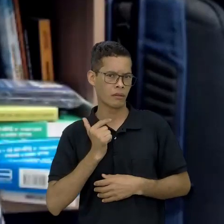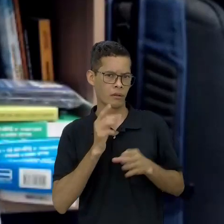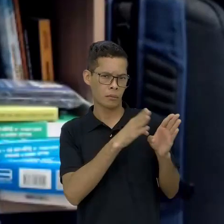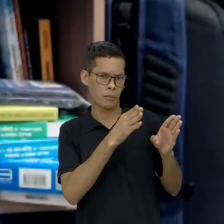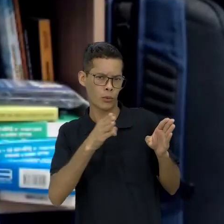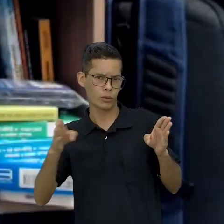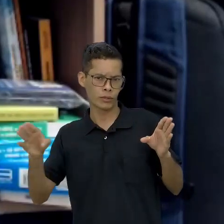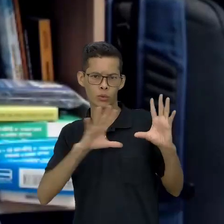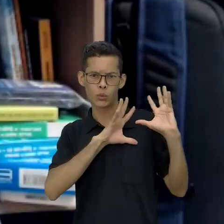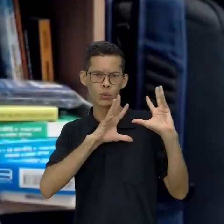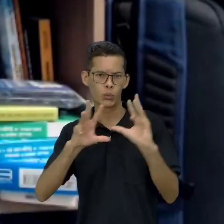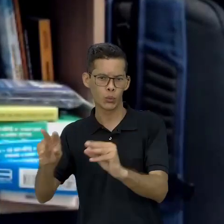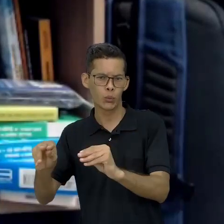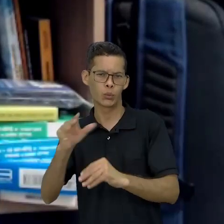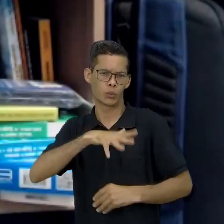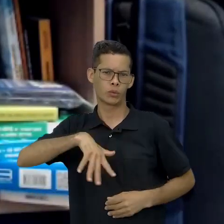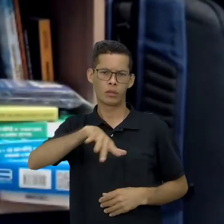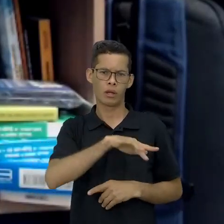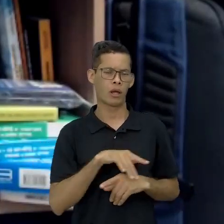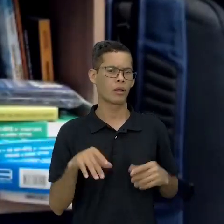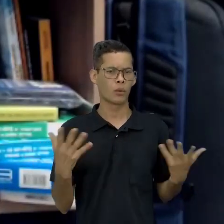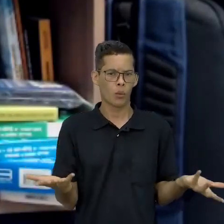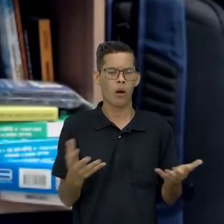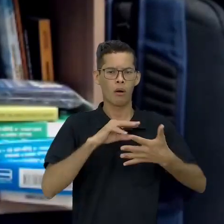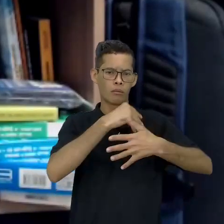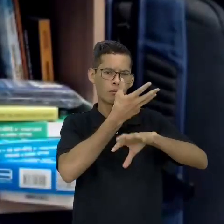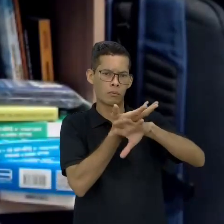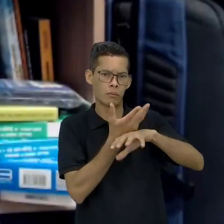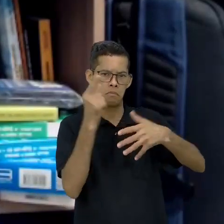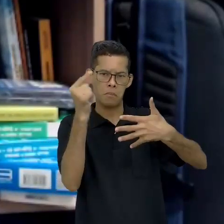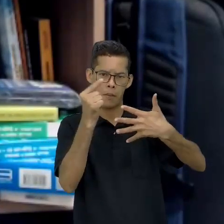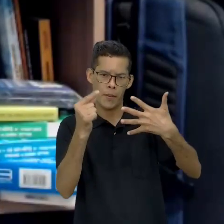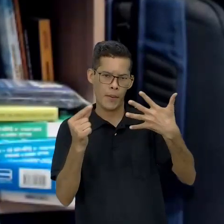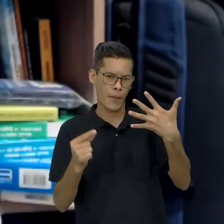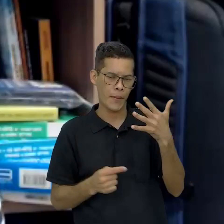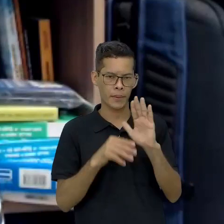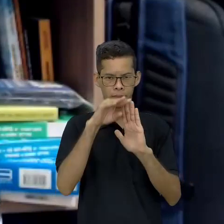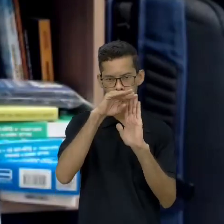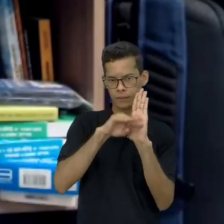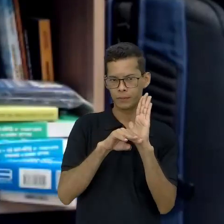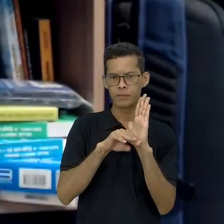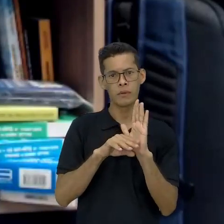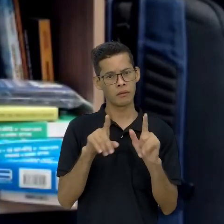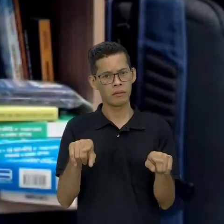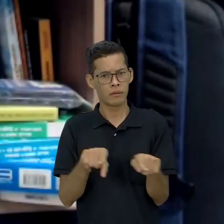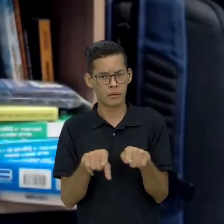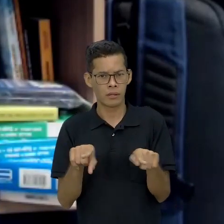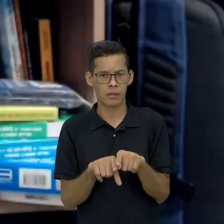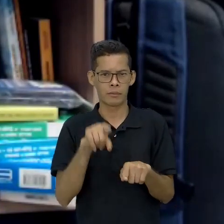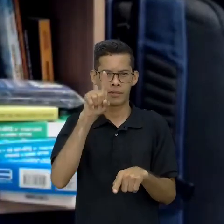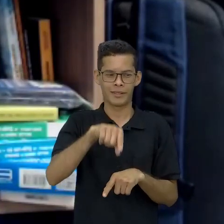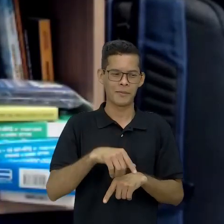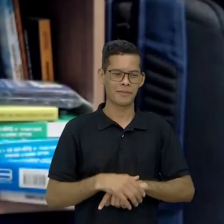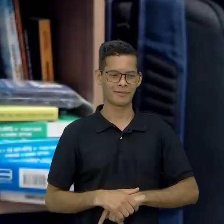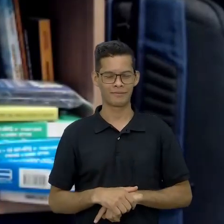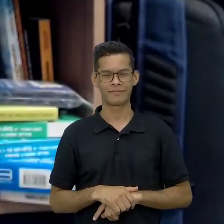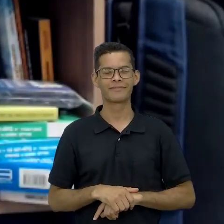processos e todos os componentes curriculares. Bom, eu acho que vale, né, a